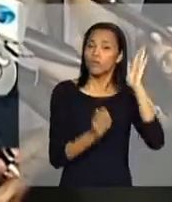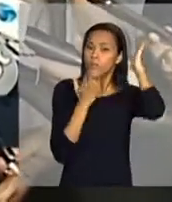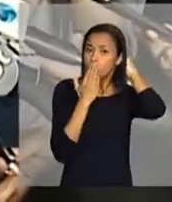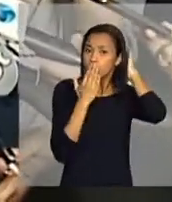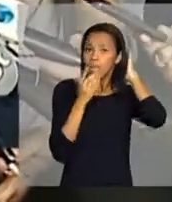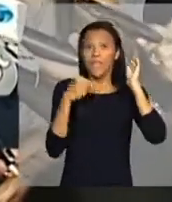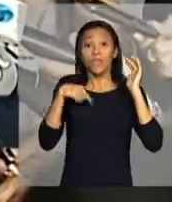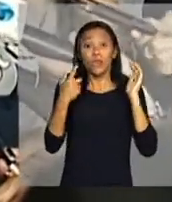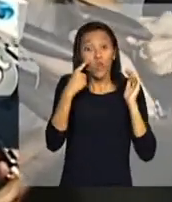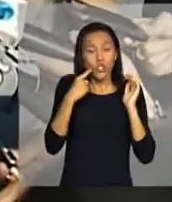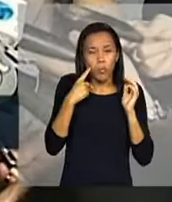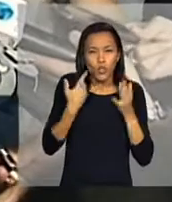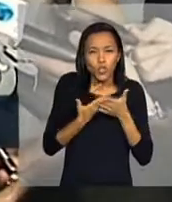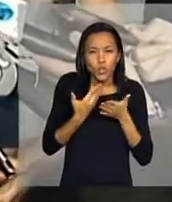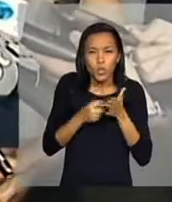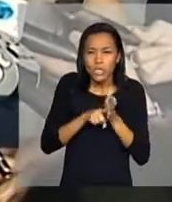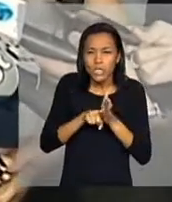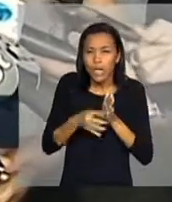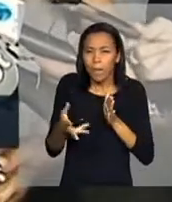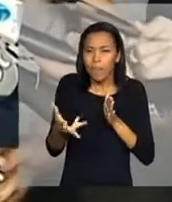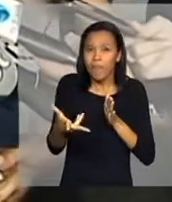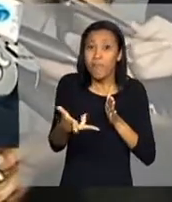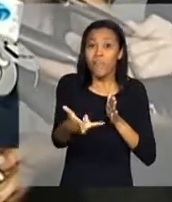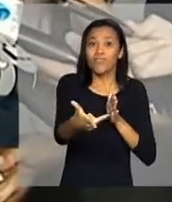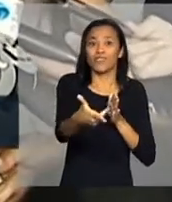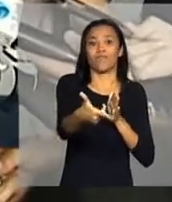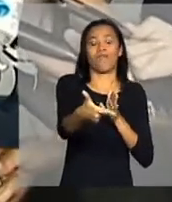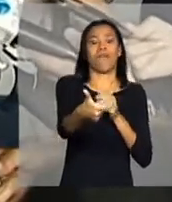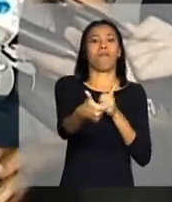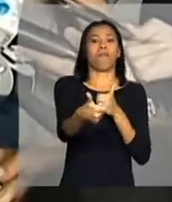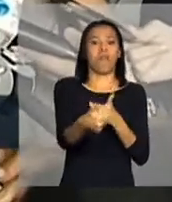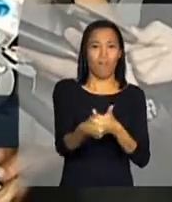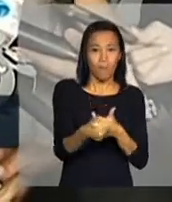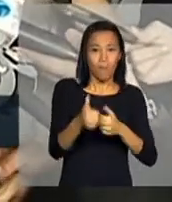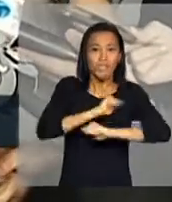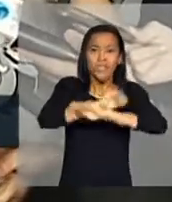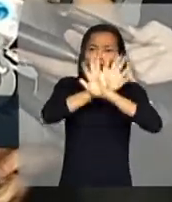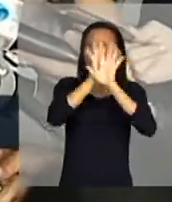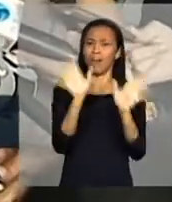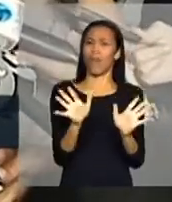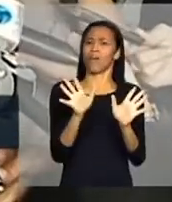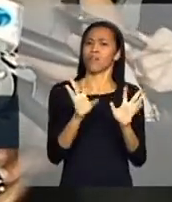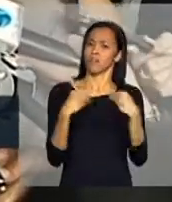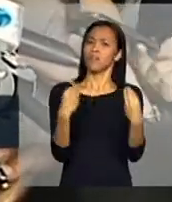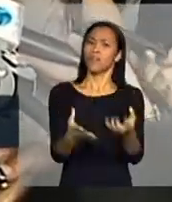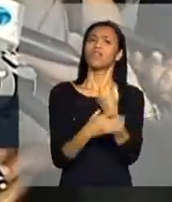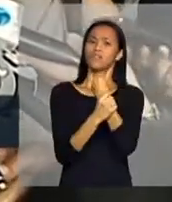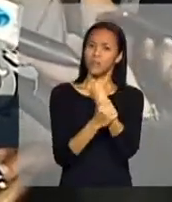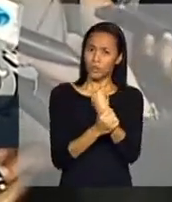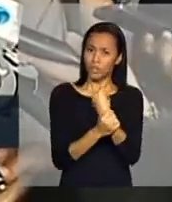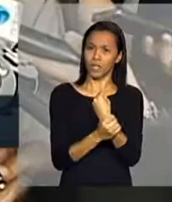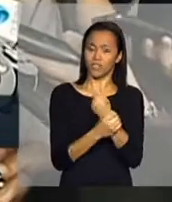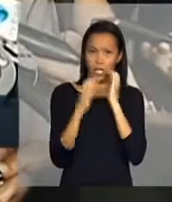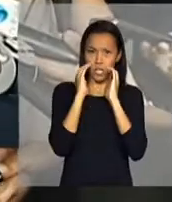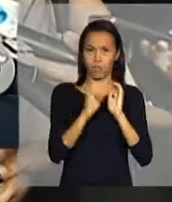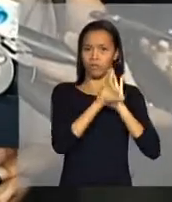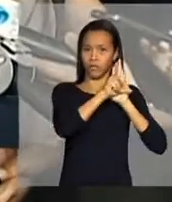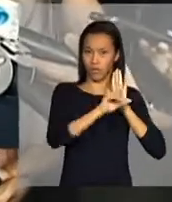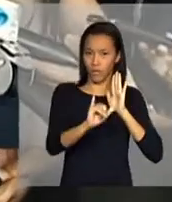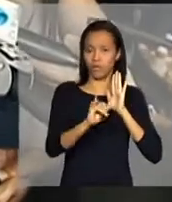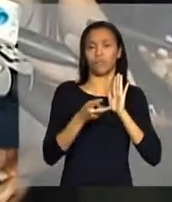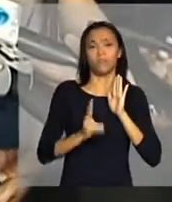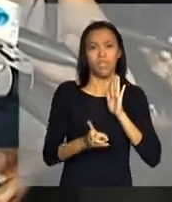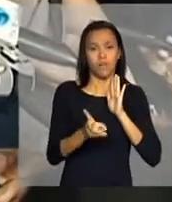procedimento com uma definição de uma nova estrutura orgânica que dê mais transparência, mais segurança jurídica nesses processos